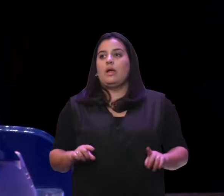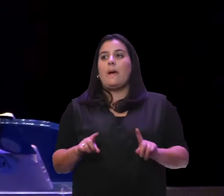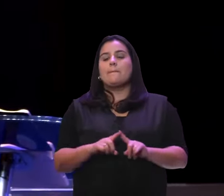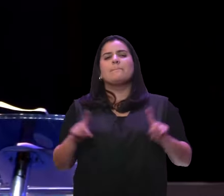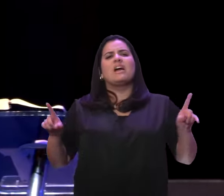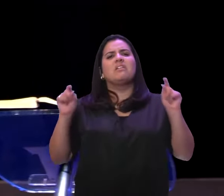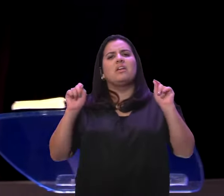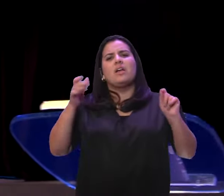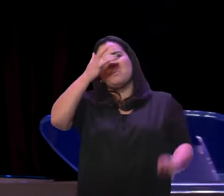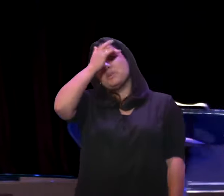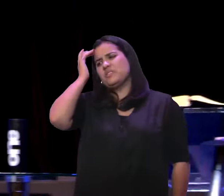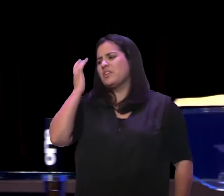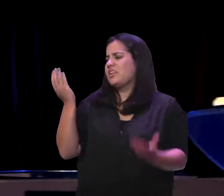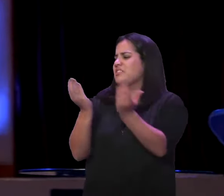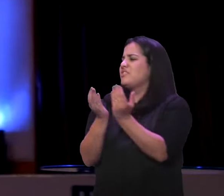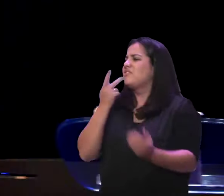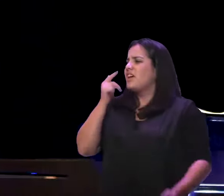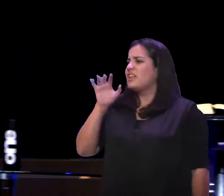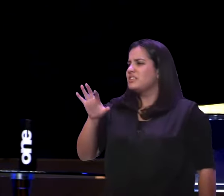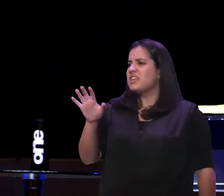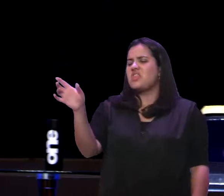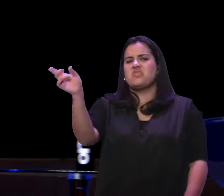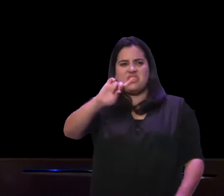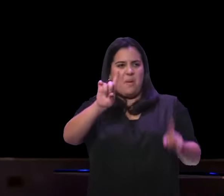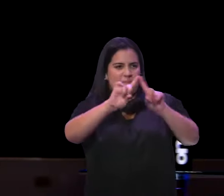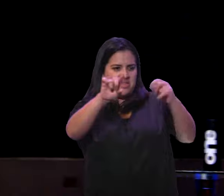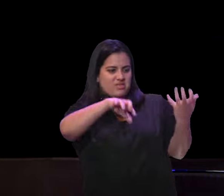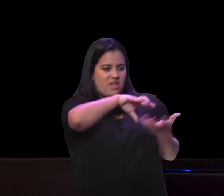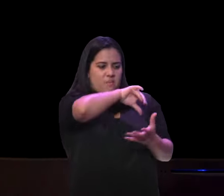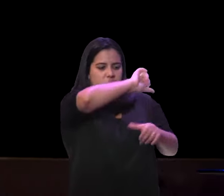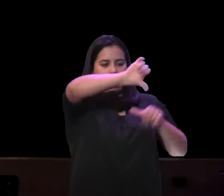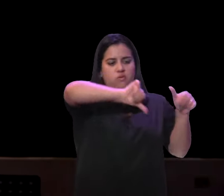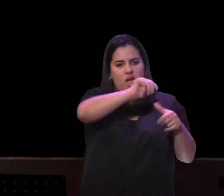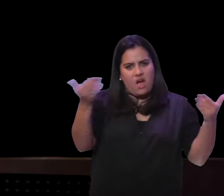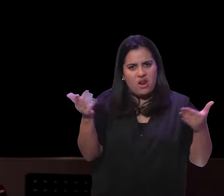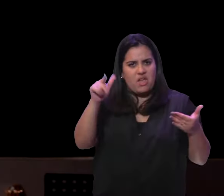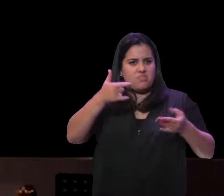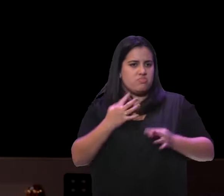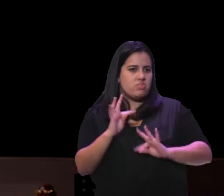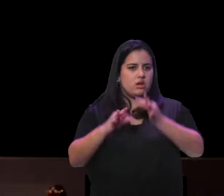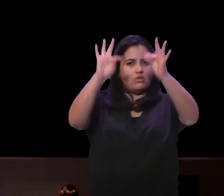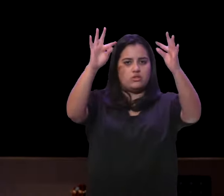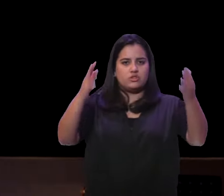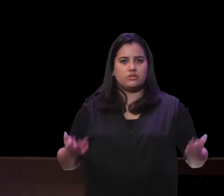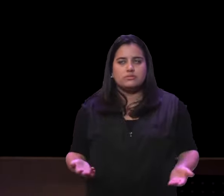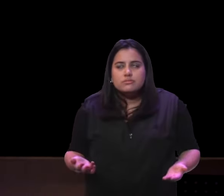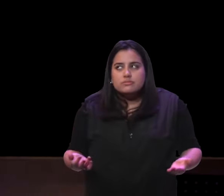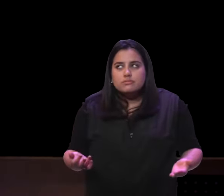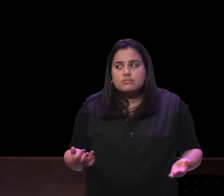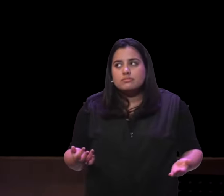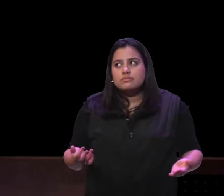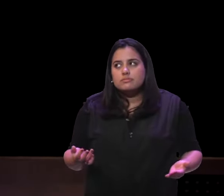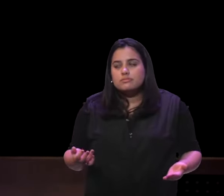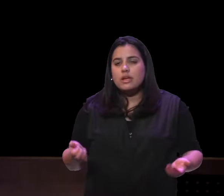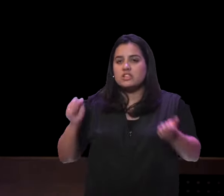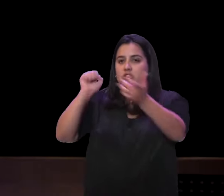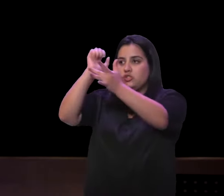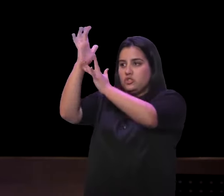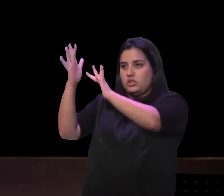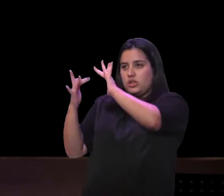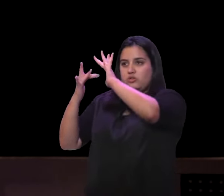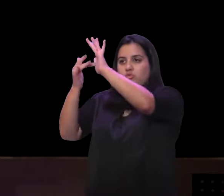cara que não é crente direito pode falar, não, mas quem revolucionou mesmo agora foi a tecnologia. Jesus, com